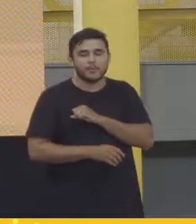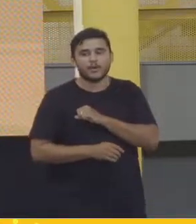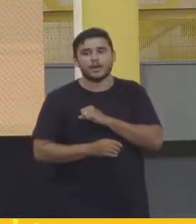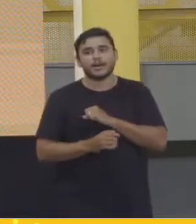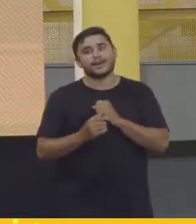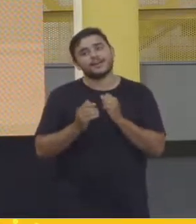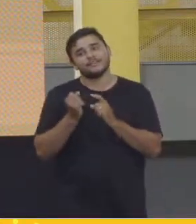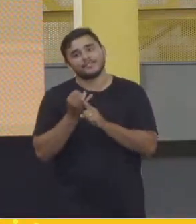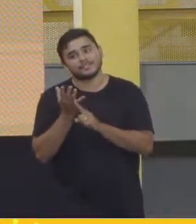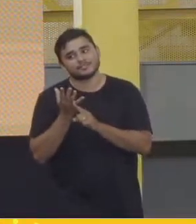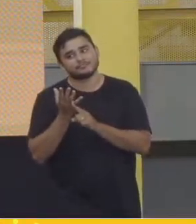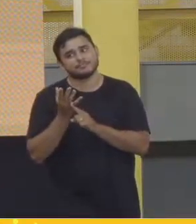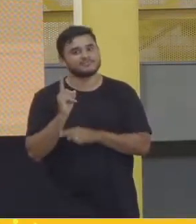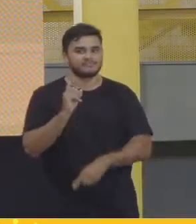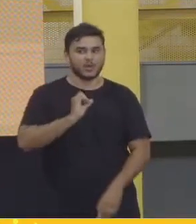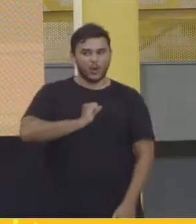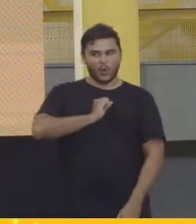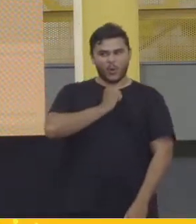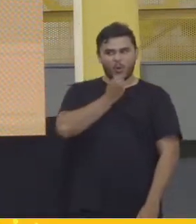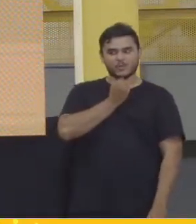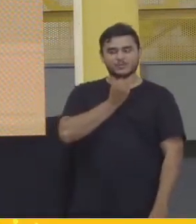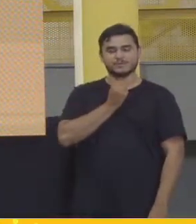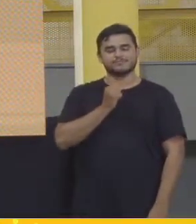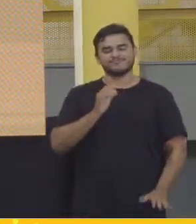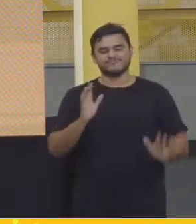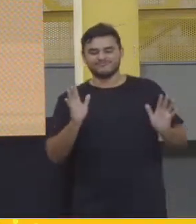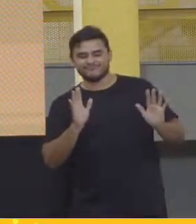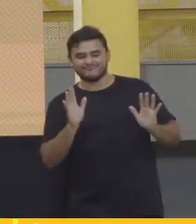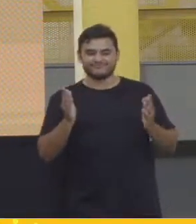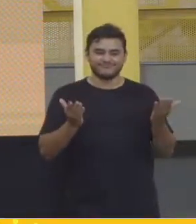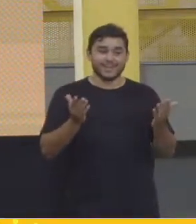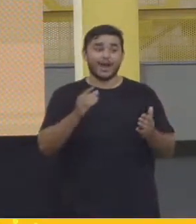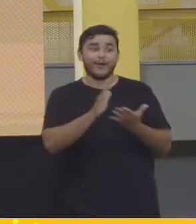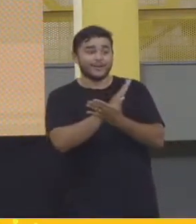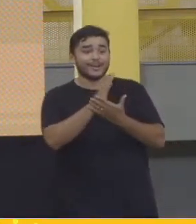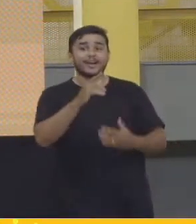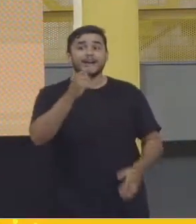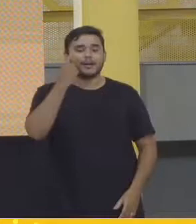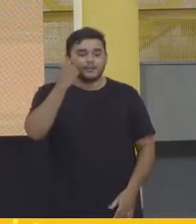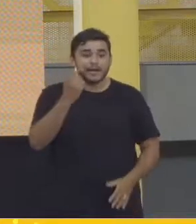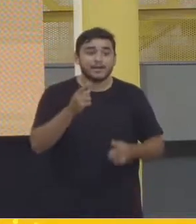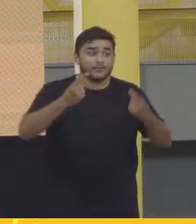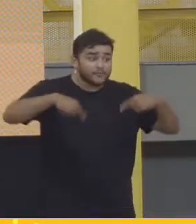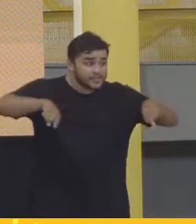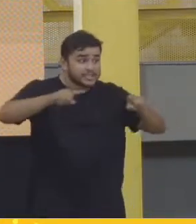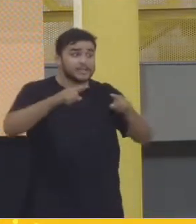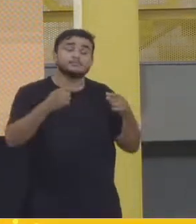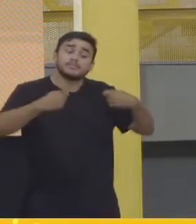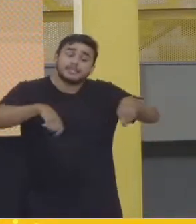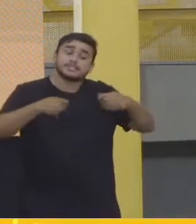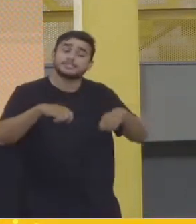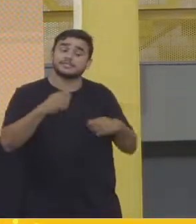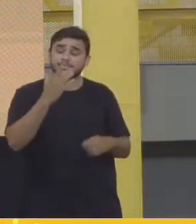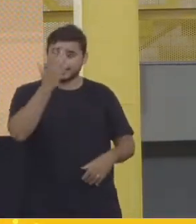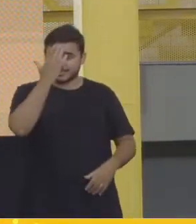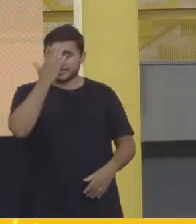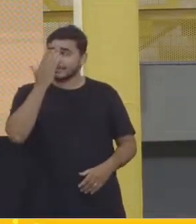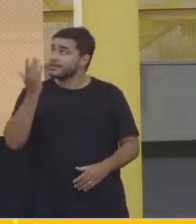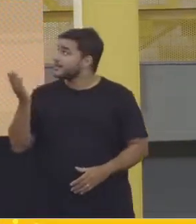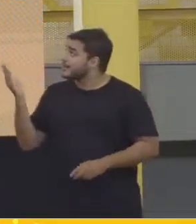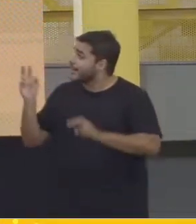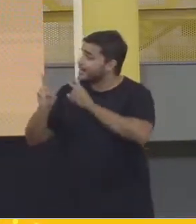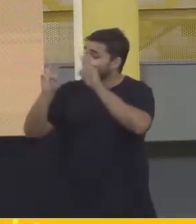indiferença. Então vamos fazer de tudo para não ficarmos indiferentes ao que a gente vai estudar